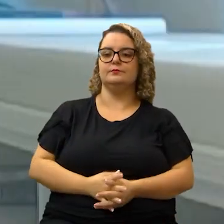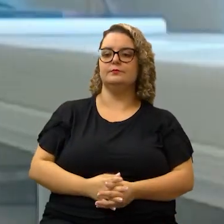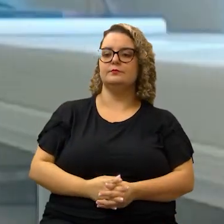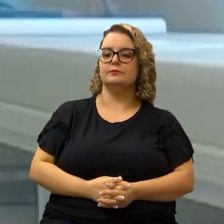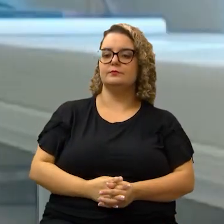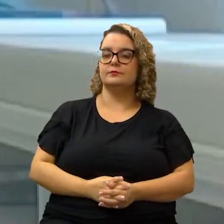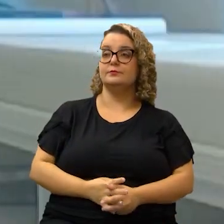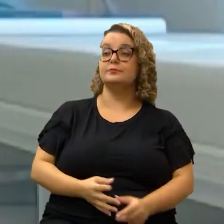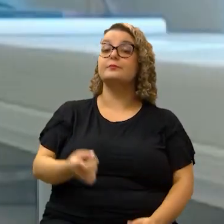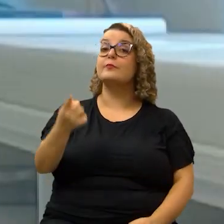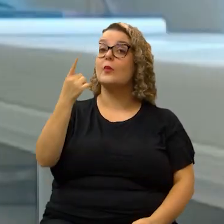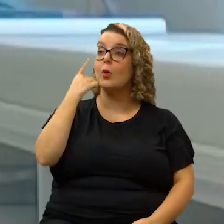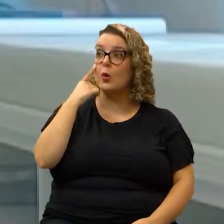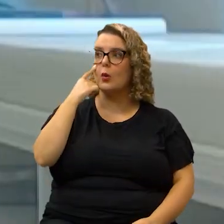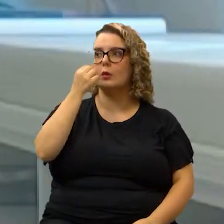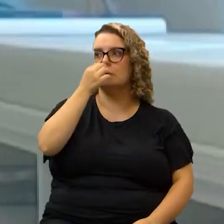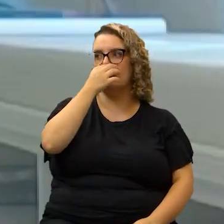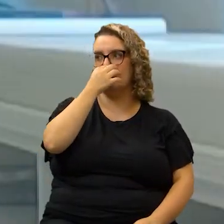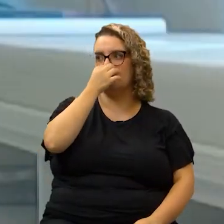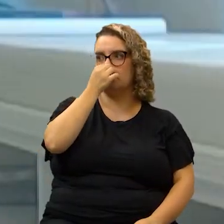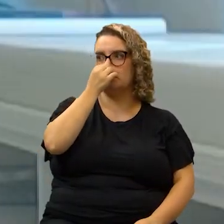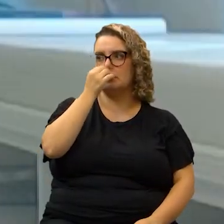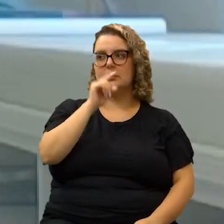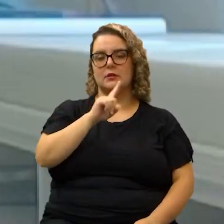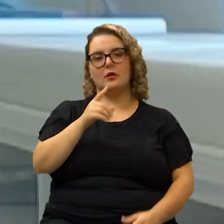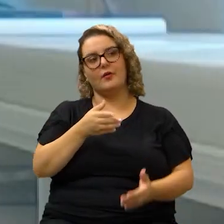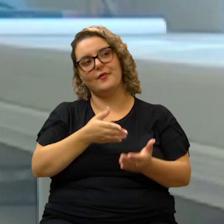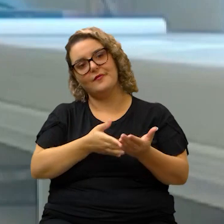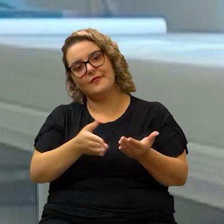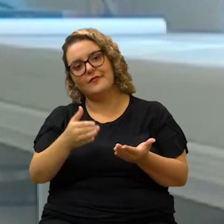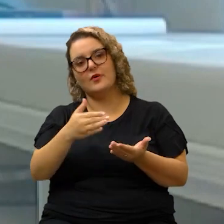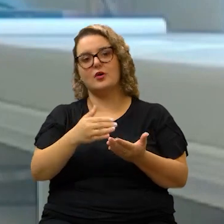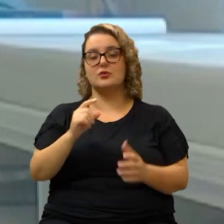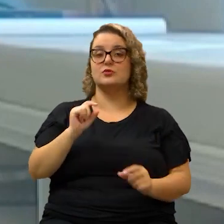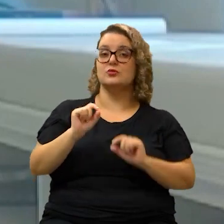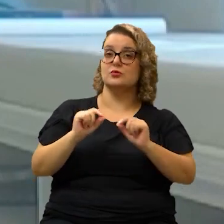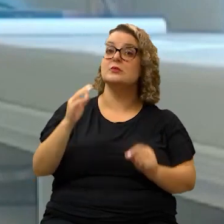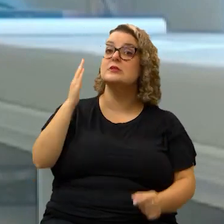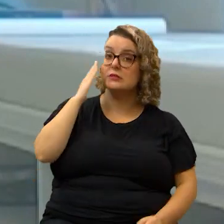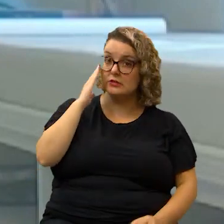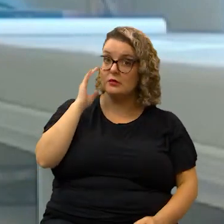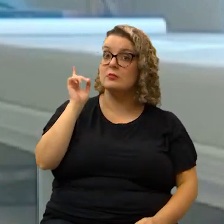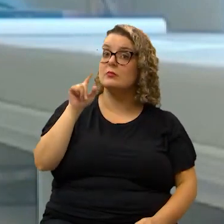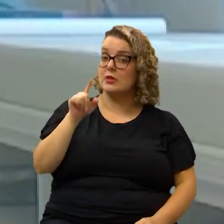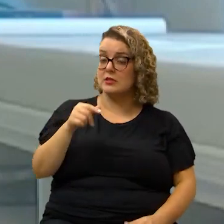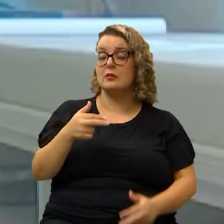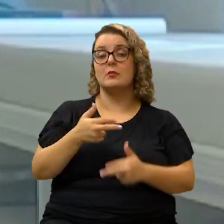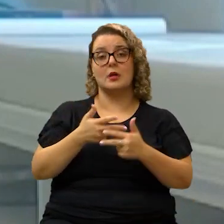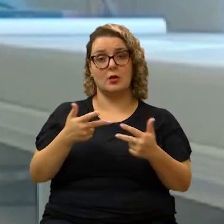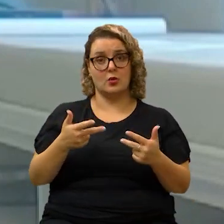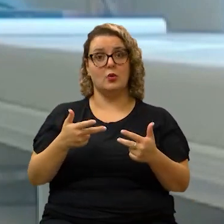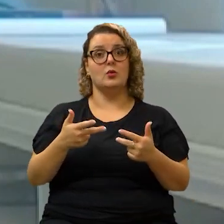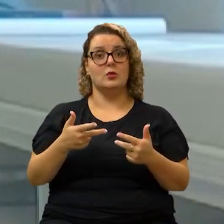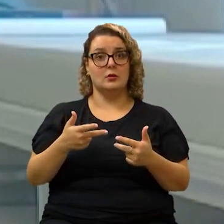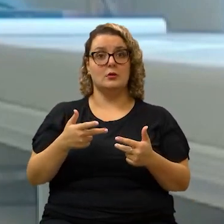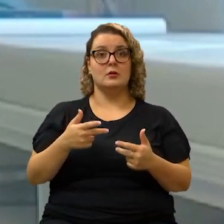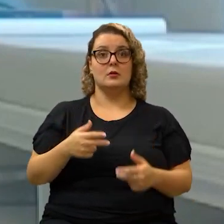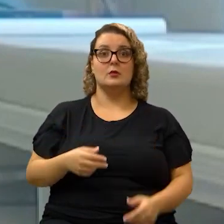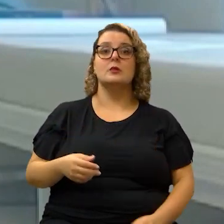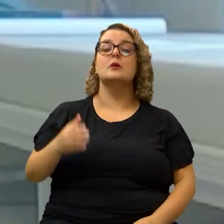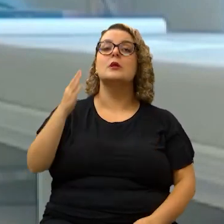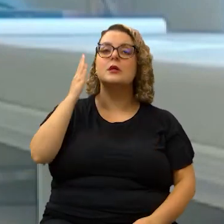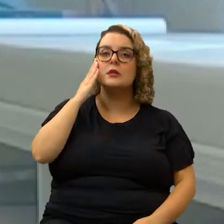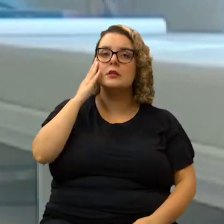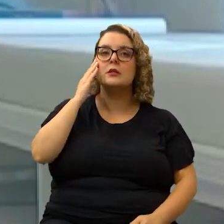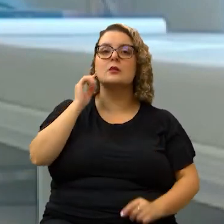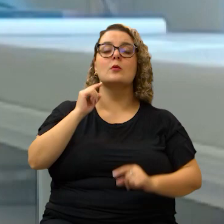Olha, não foge muito do que a gente sabe, mas é uma coisa assim que precisa ser muito bem entendida, porque às vezes as